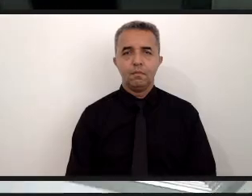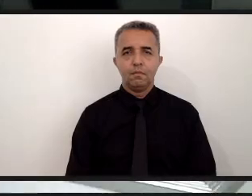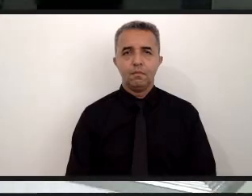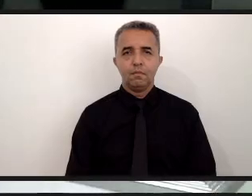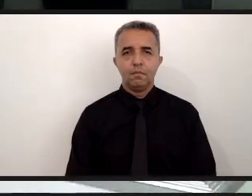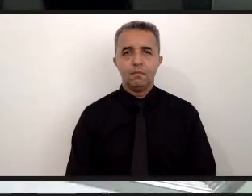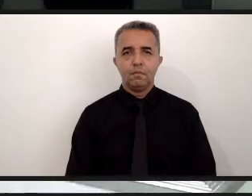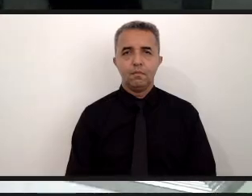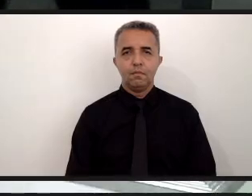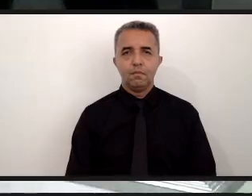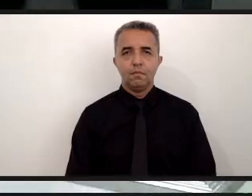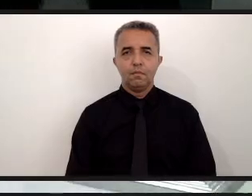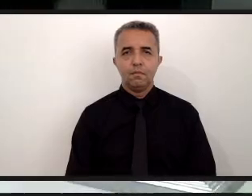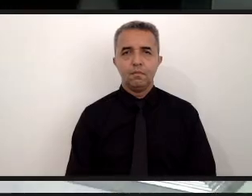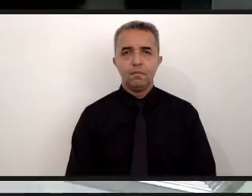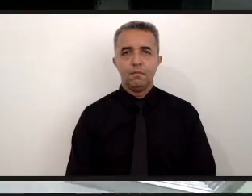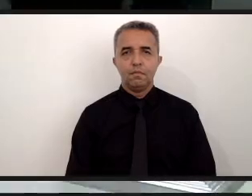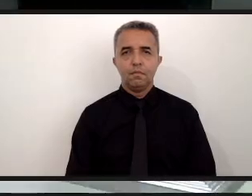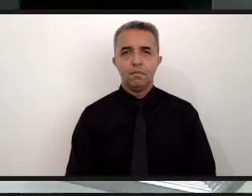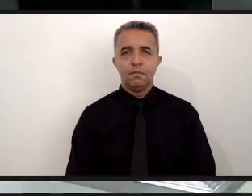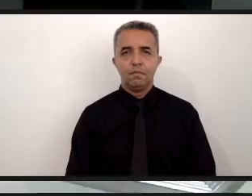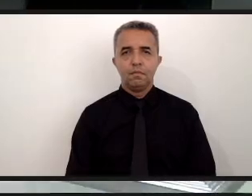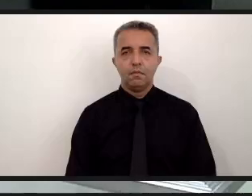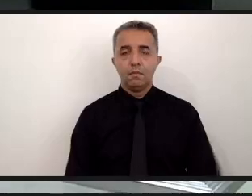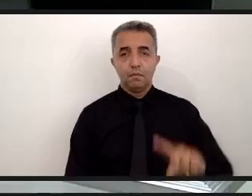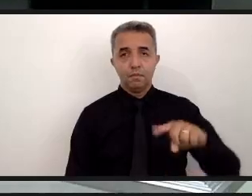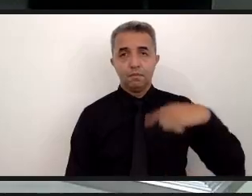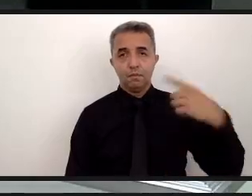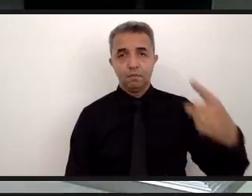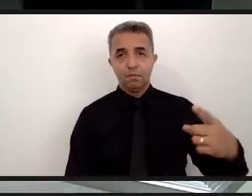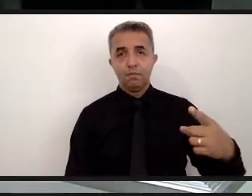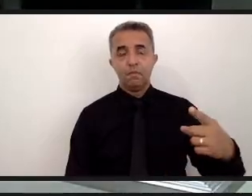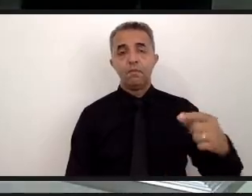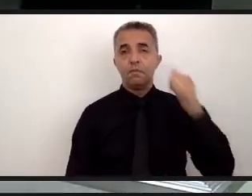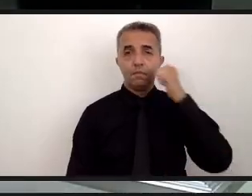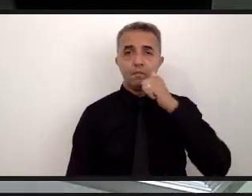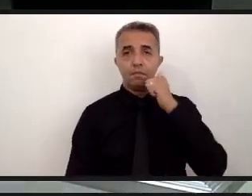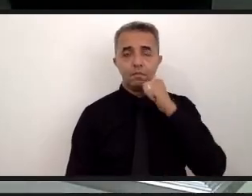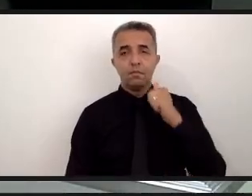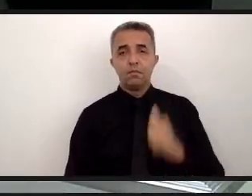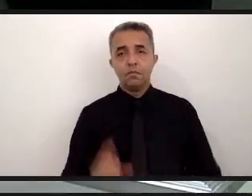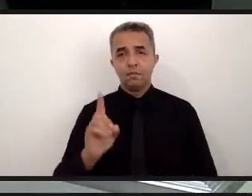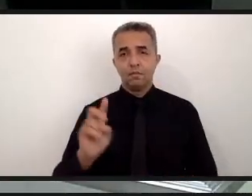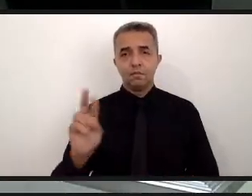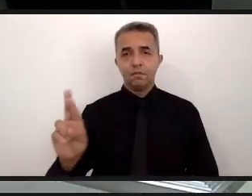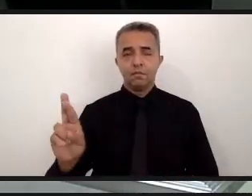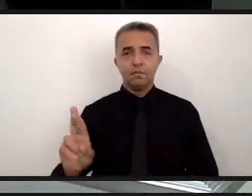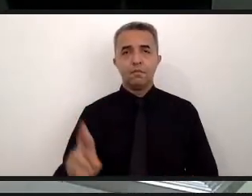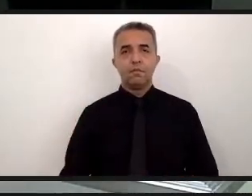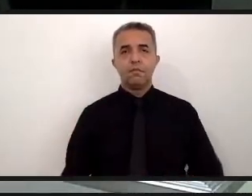Nossa próxima homenageada, que também fez parte da nossa mesa de honra, a doutora Simone Dallagnol, por favor.